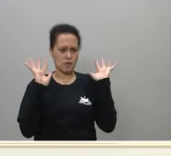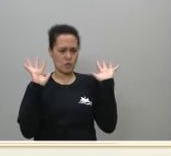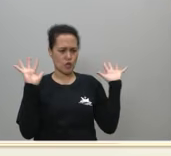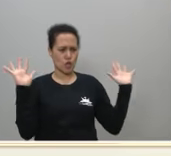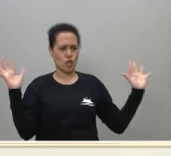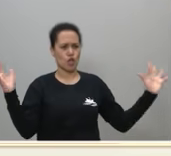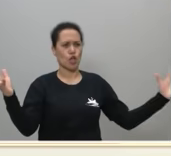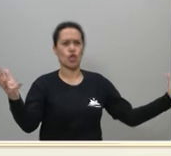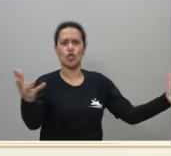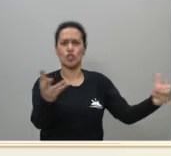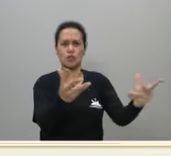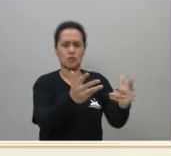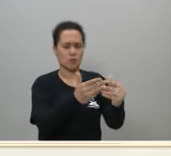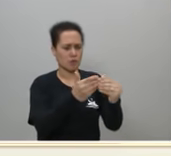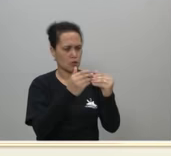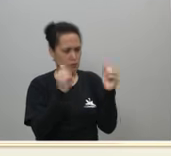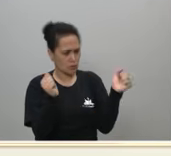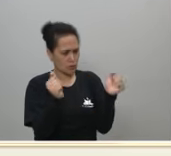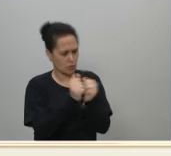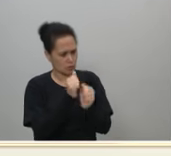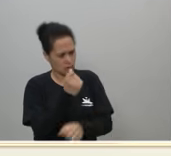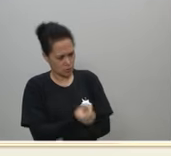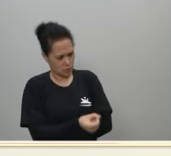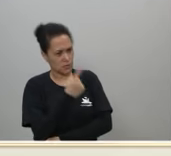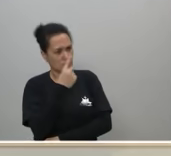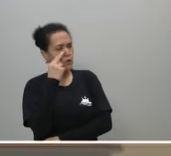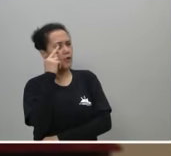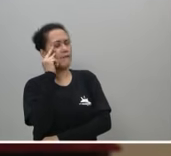viram os milagres que ele fazia.